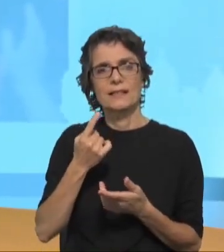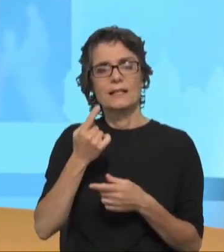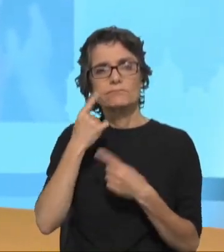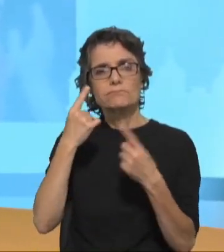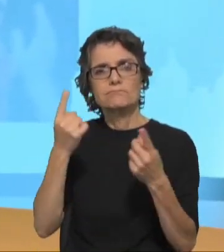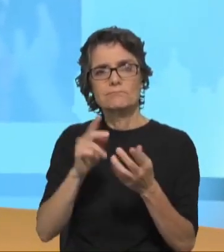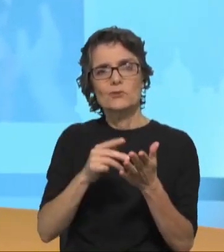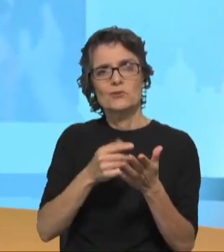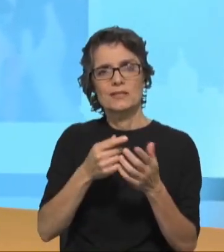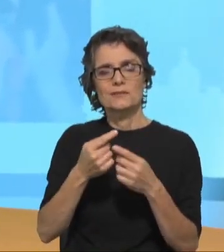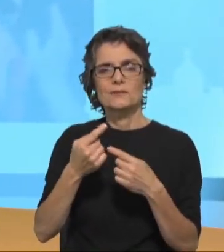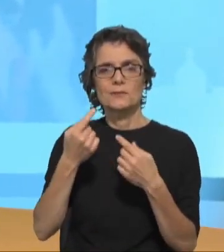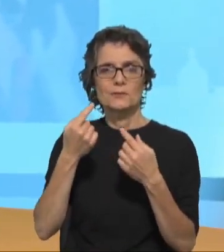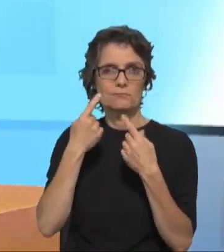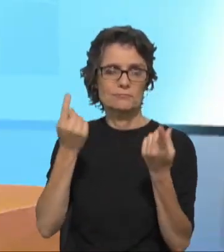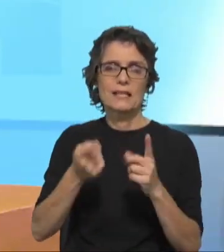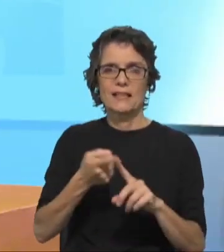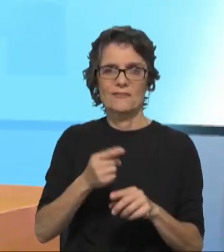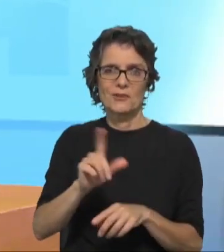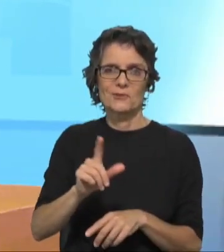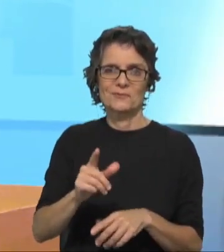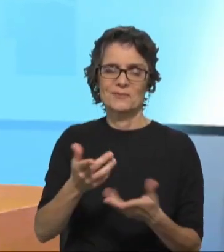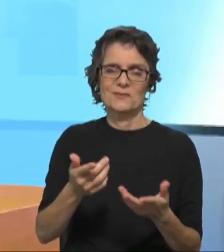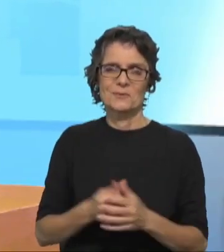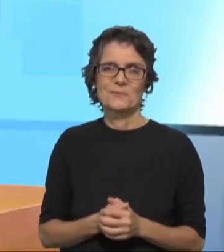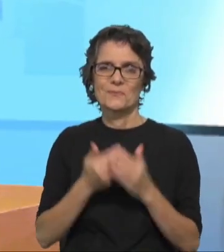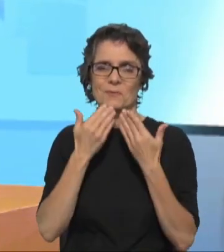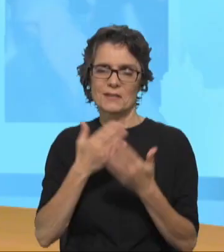e as mais recentes propostas a apresentar também nesta feira. Muito obrigado. Muitíssimo obrigada. Obrigado. Obrigada.